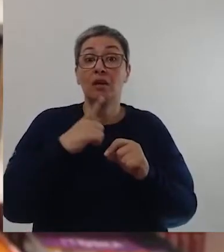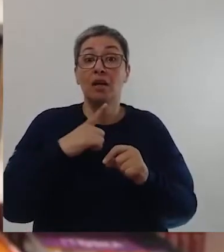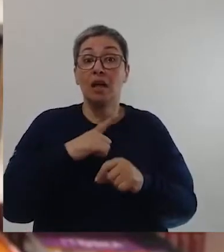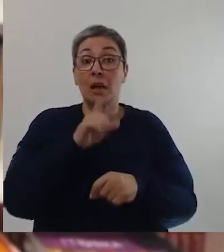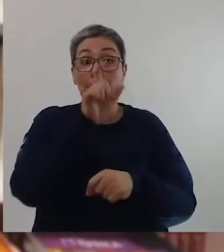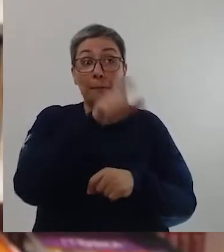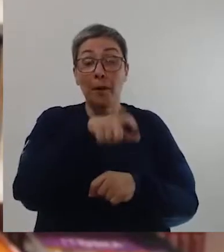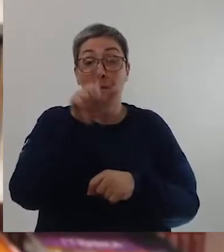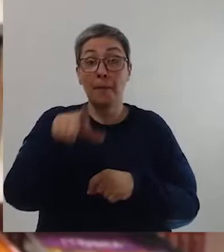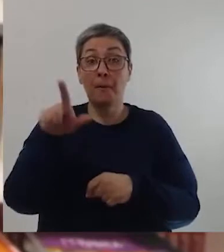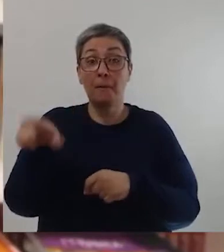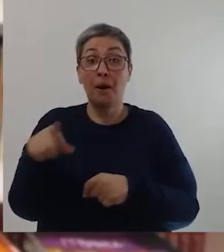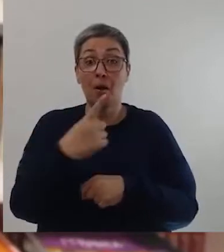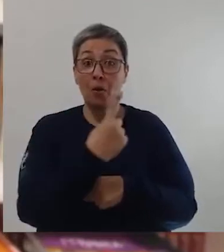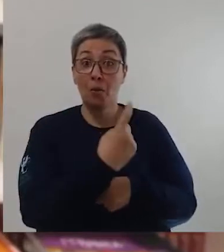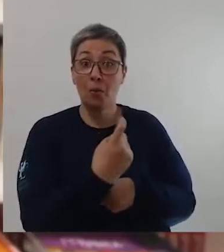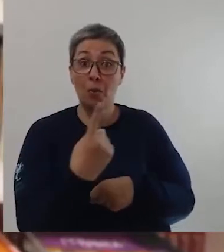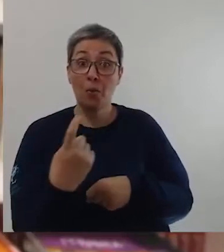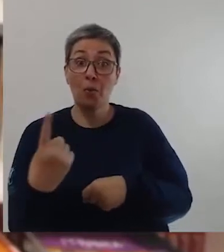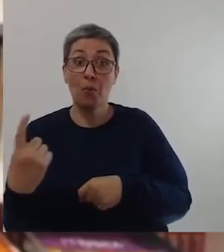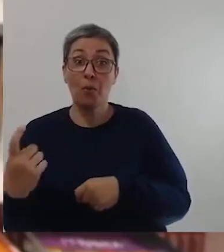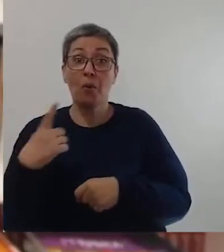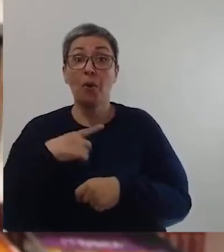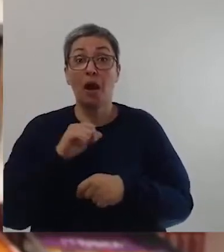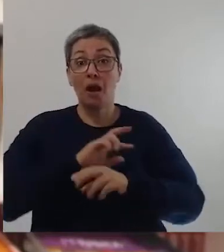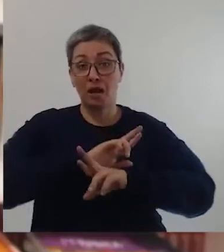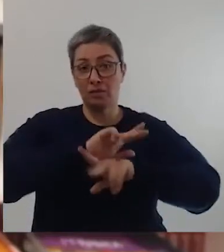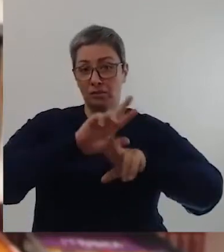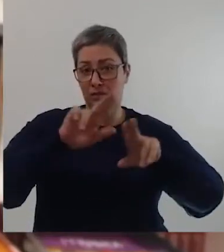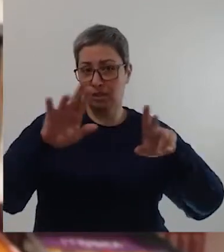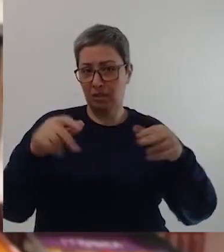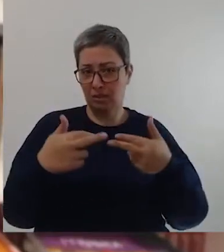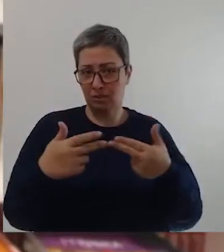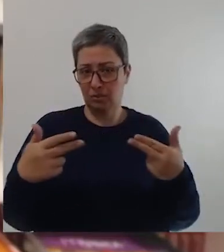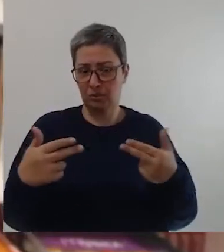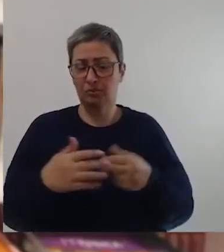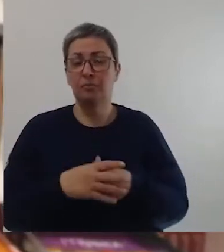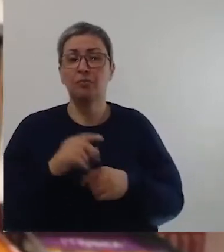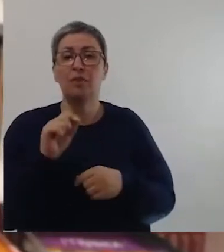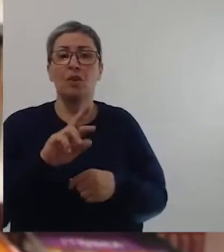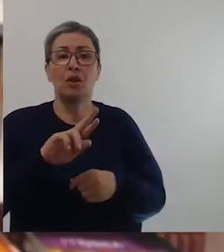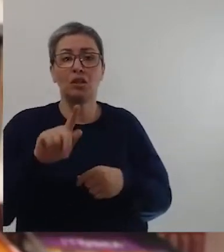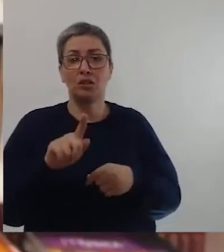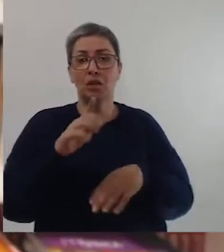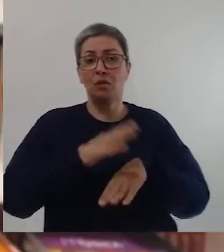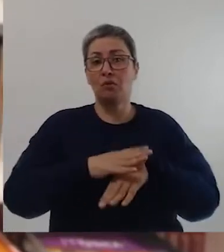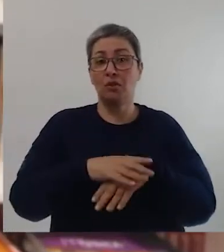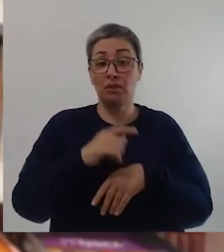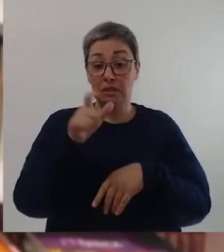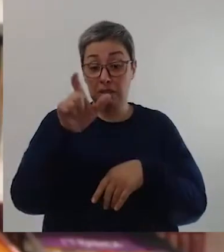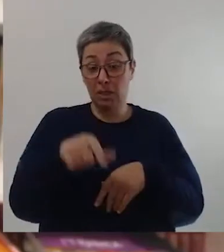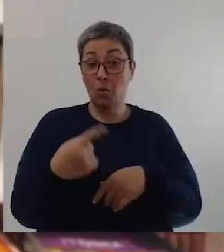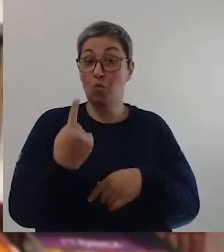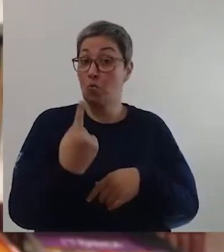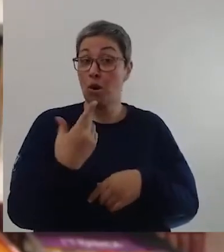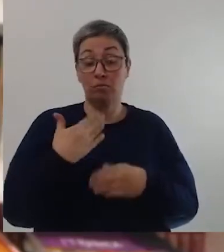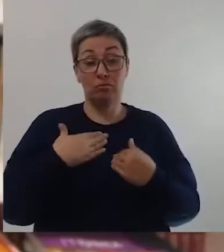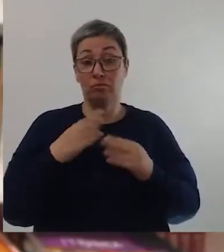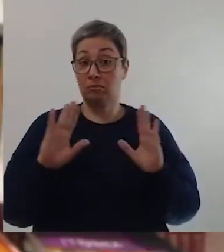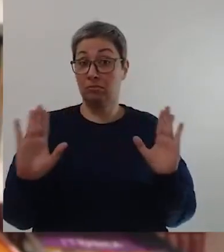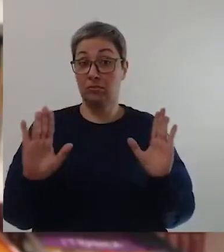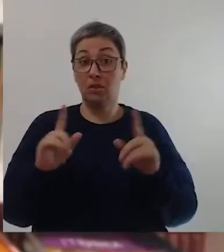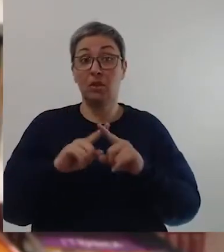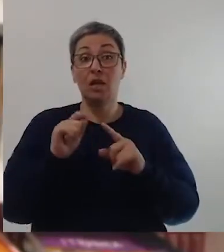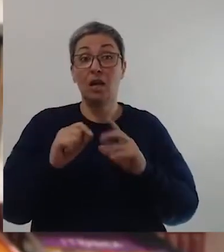a individualidade para diversos tem mas é só você pode ter o seu